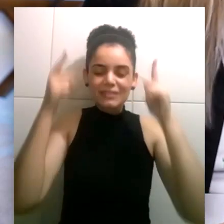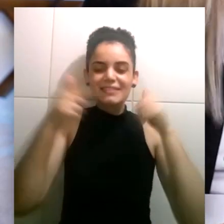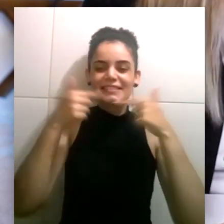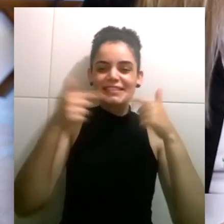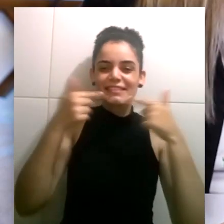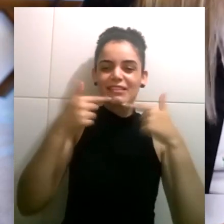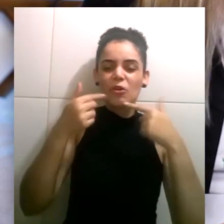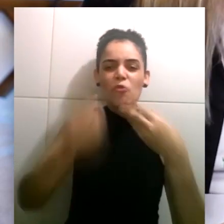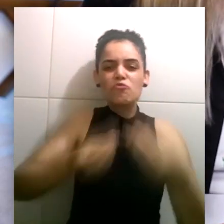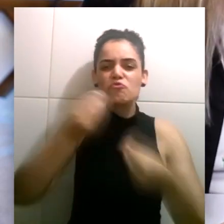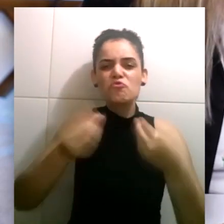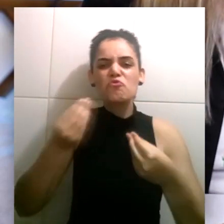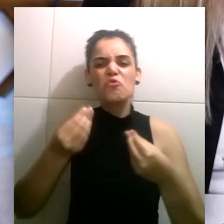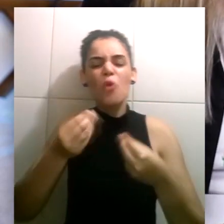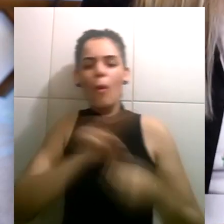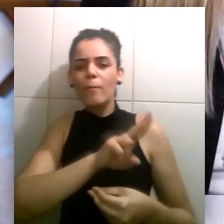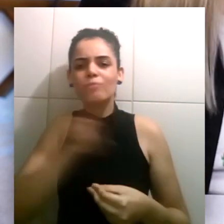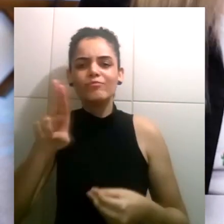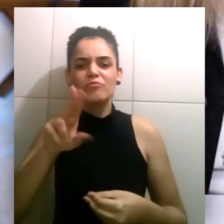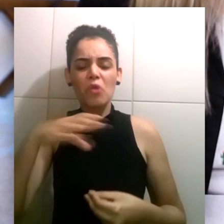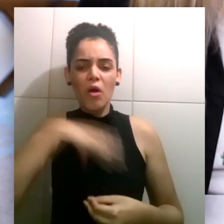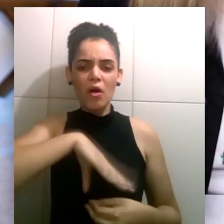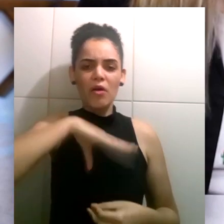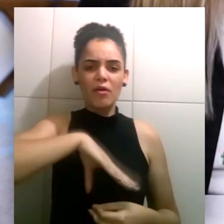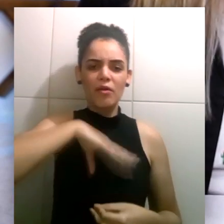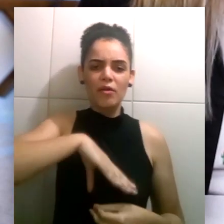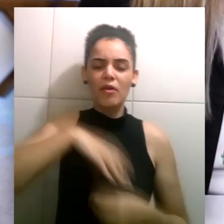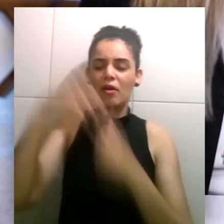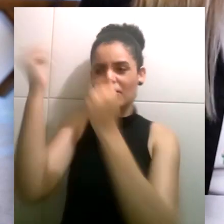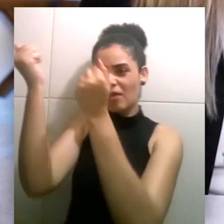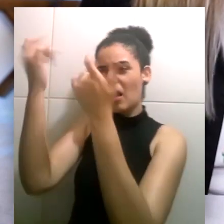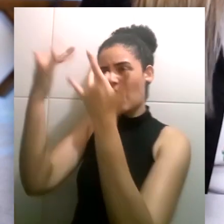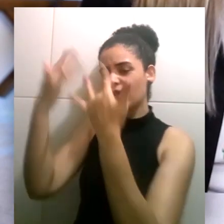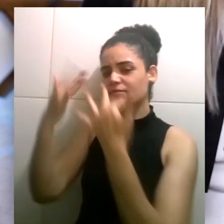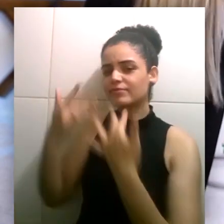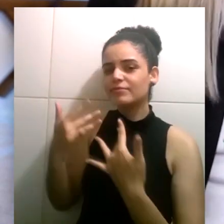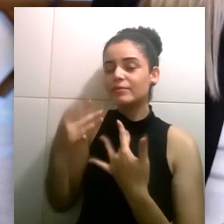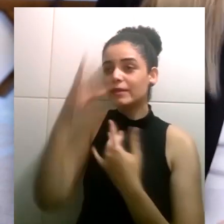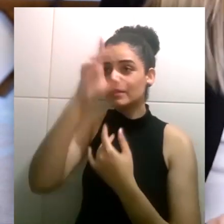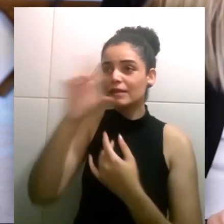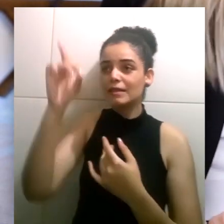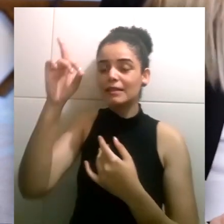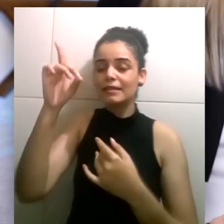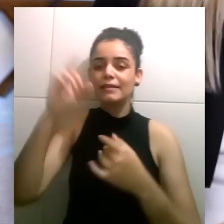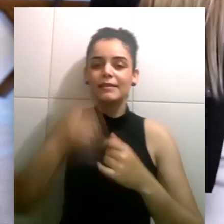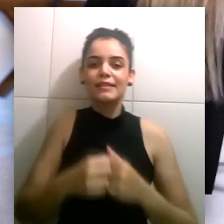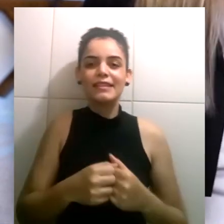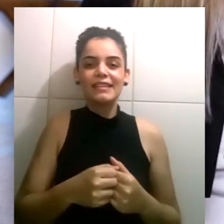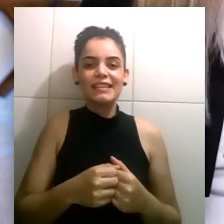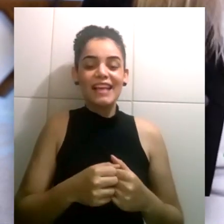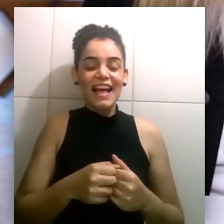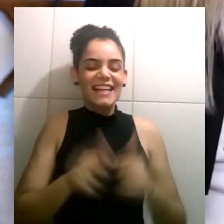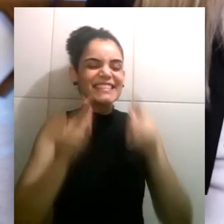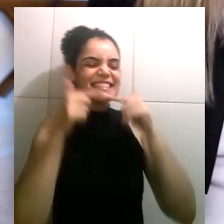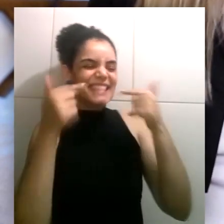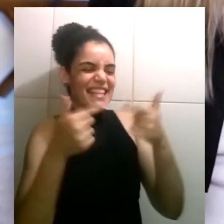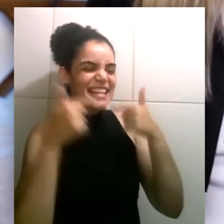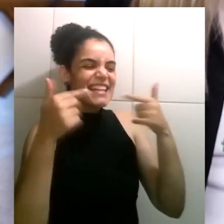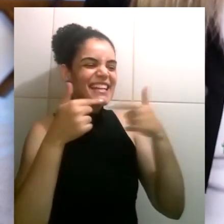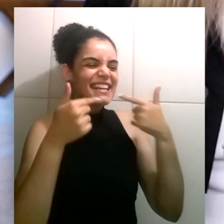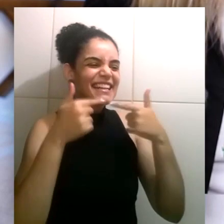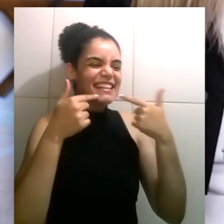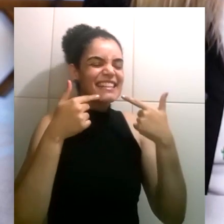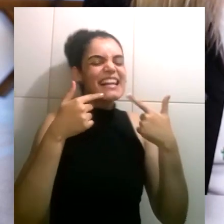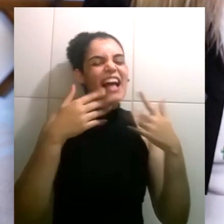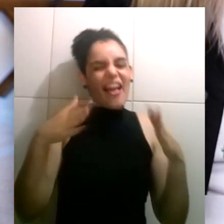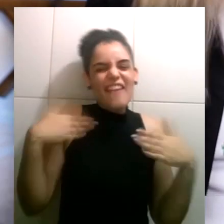Cair no riso? Eu não sei como é que chama isso no português, mas... Não sei se talvez seja unção da alegria. Unção de riso mesmo. De Deus levar a pessoa a dar